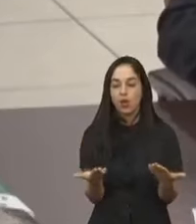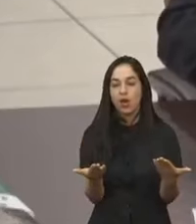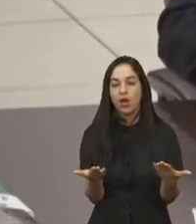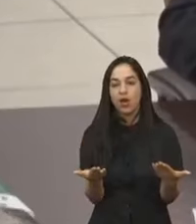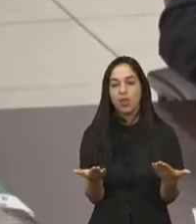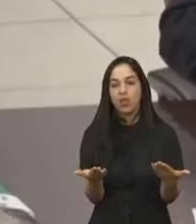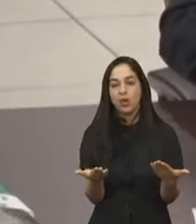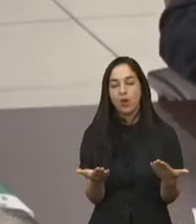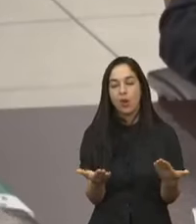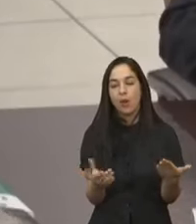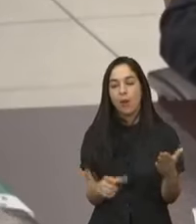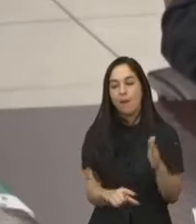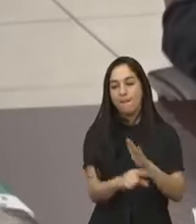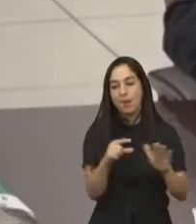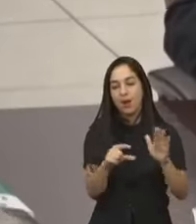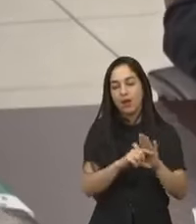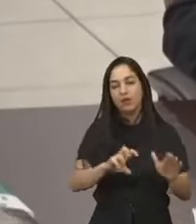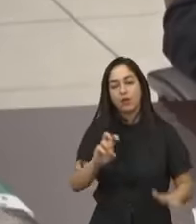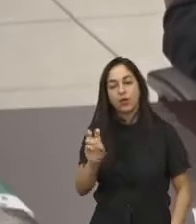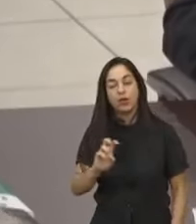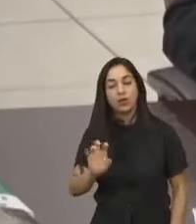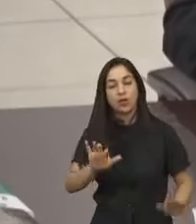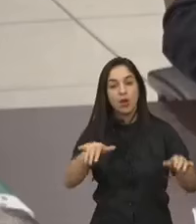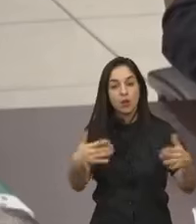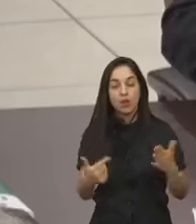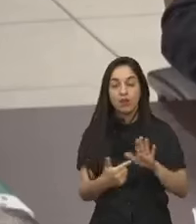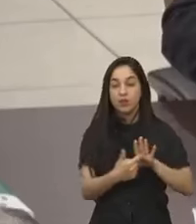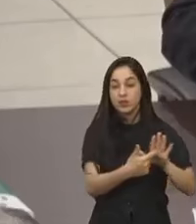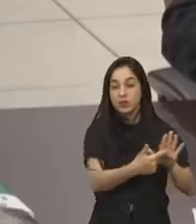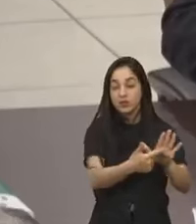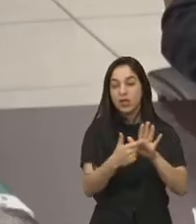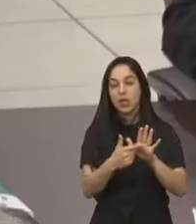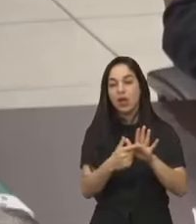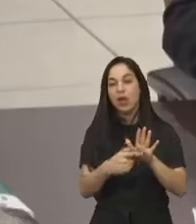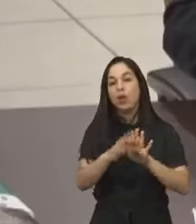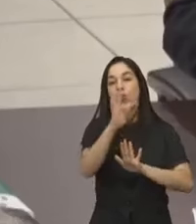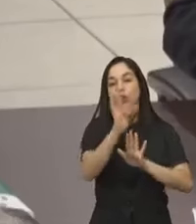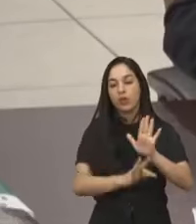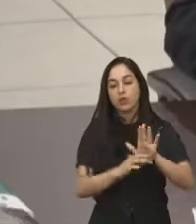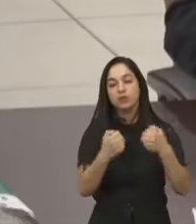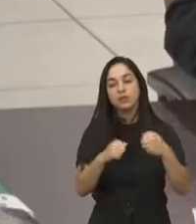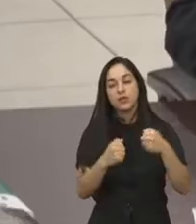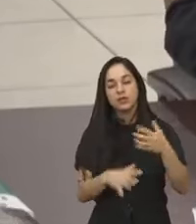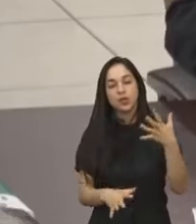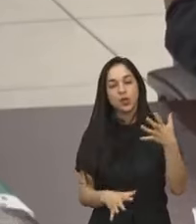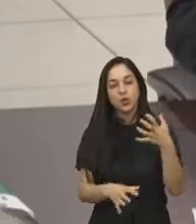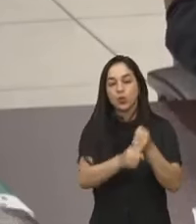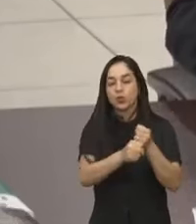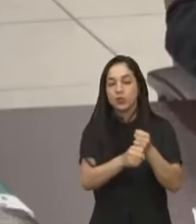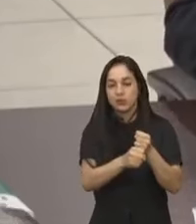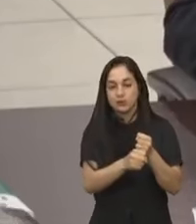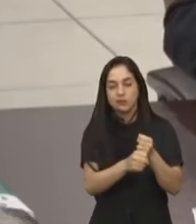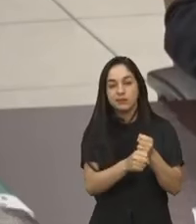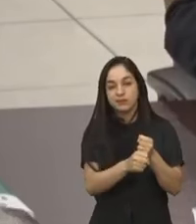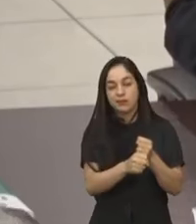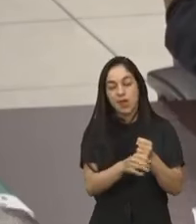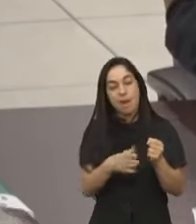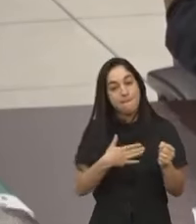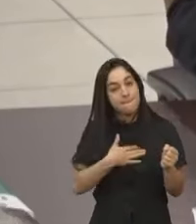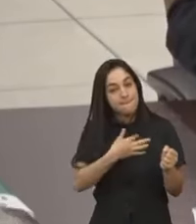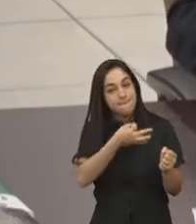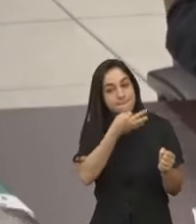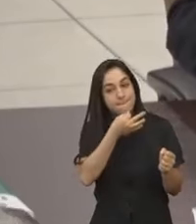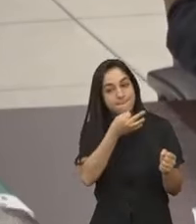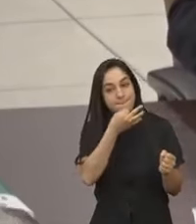para o parágrafo 5º, a partir do momento que você destaca, o texto ele tem que ser completo e aí, na minha